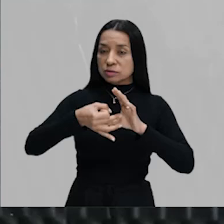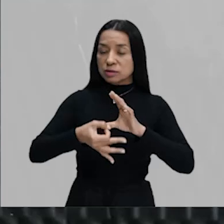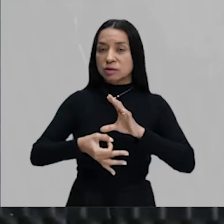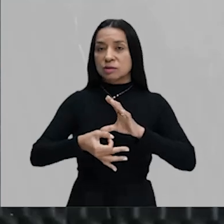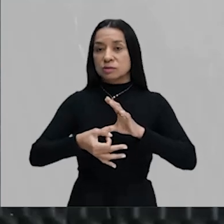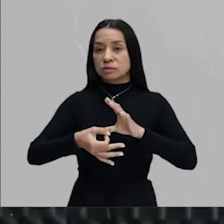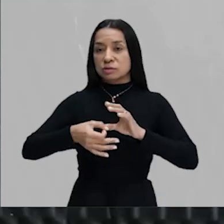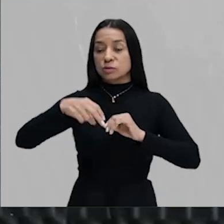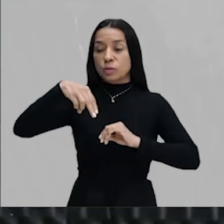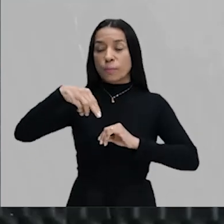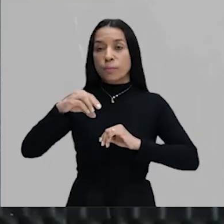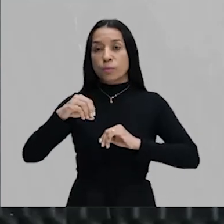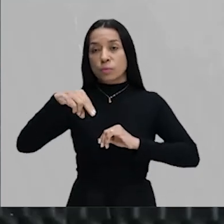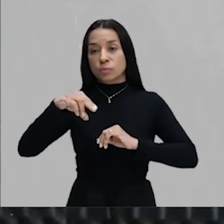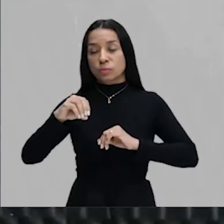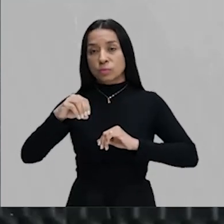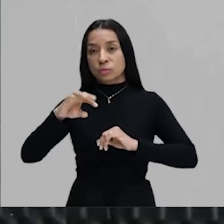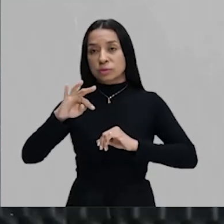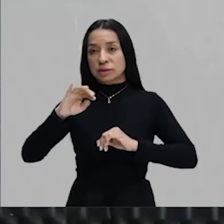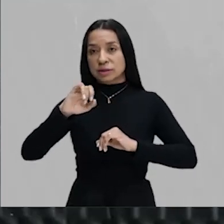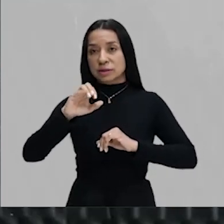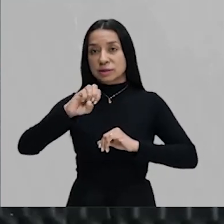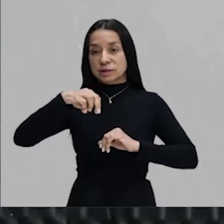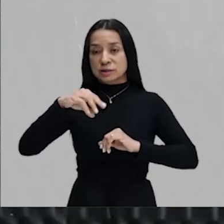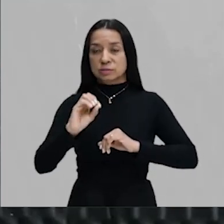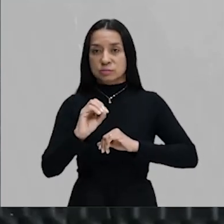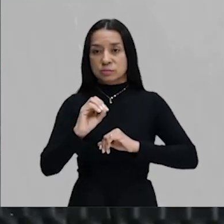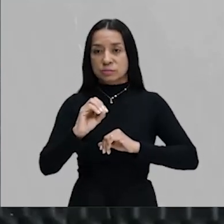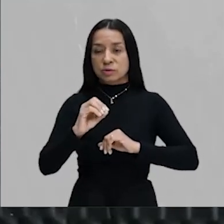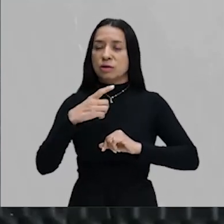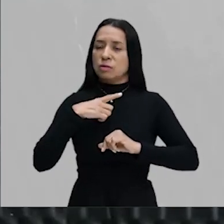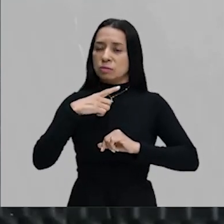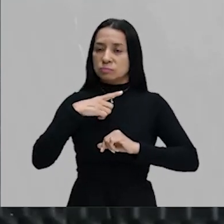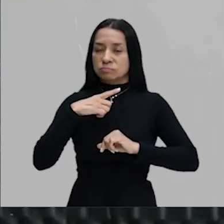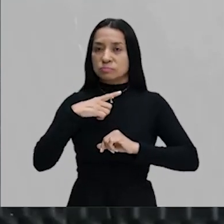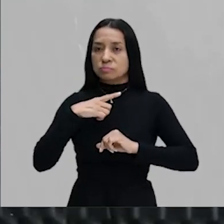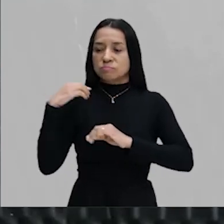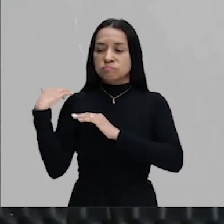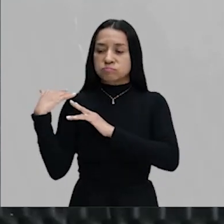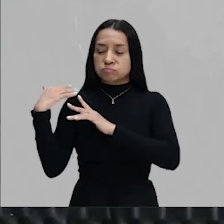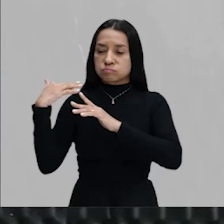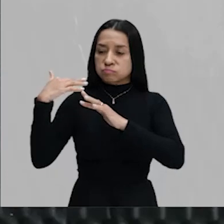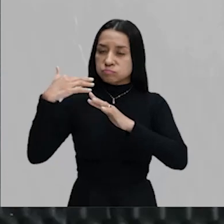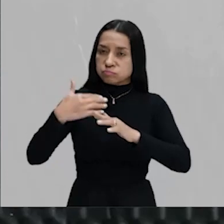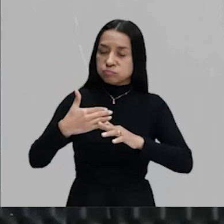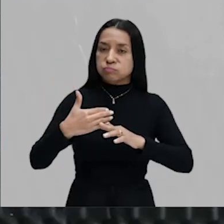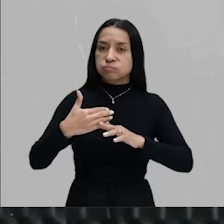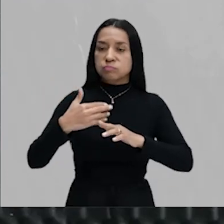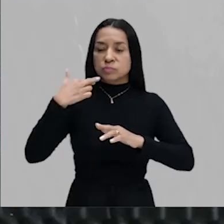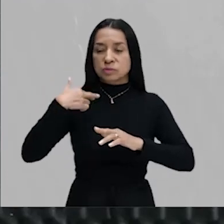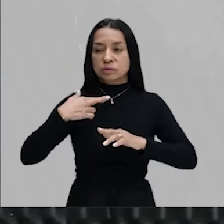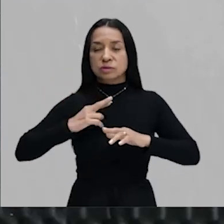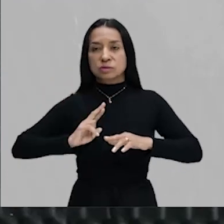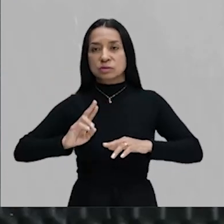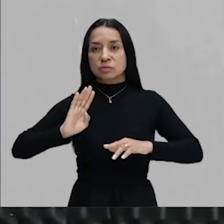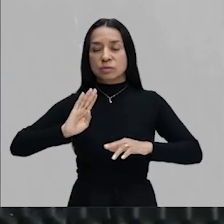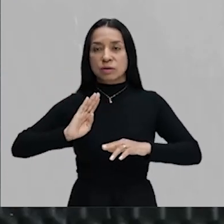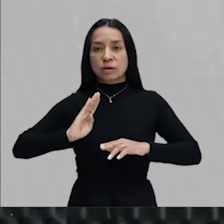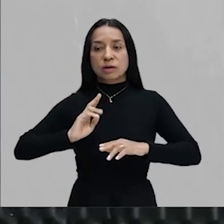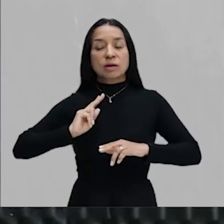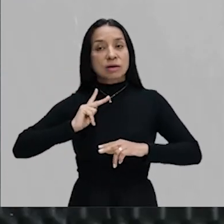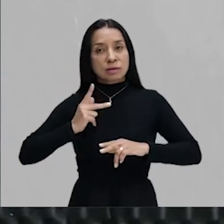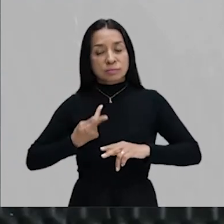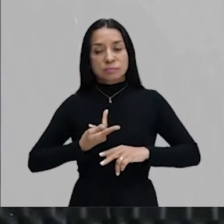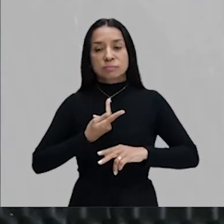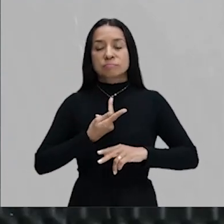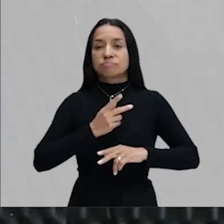esse monoteísmo ele vai herdar da religião hebraica judaica. Então, observe que os hebreus eles têm, na